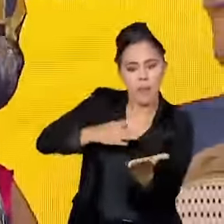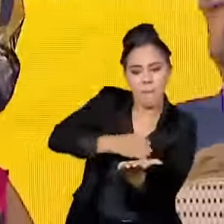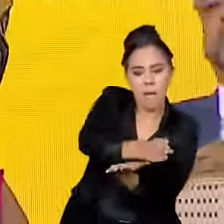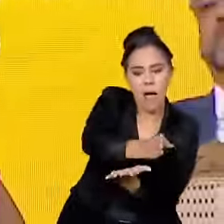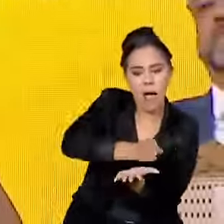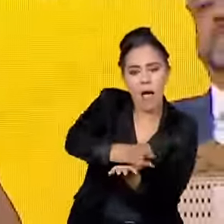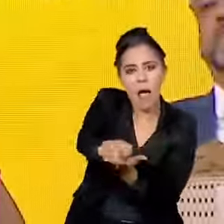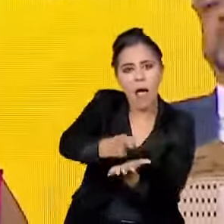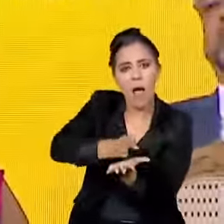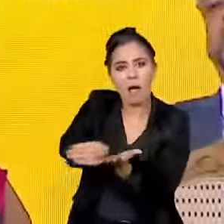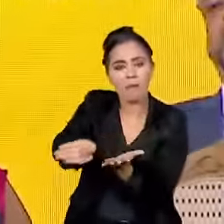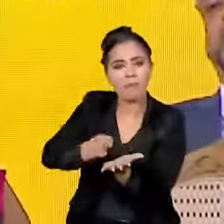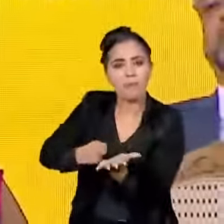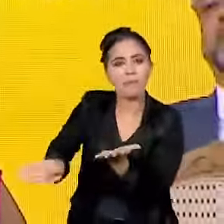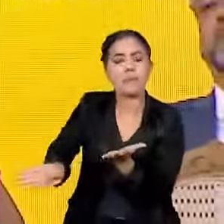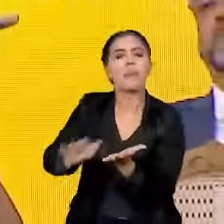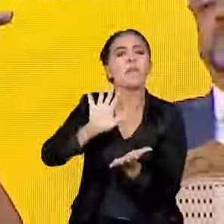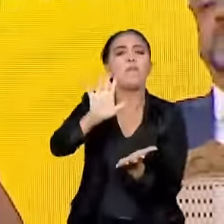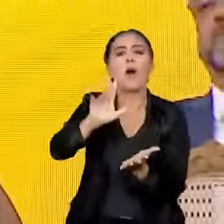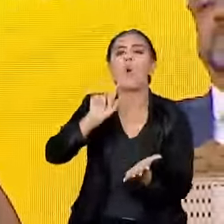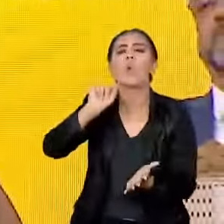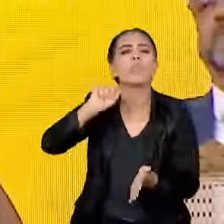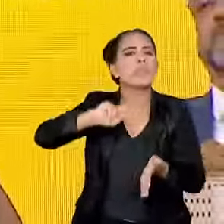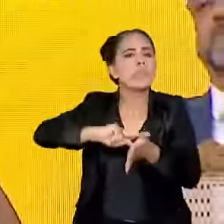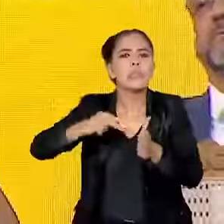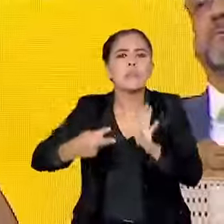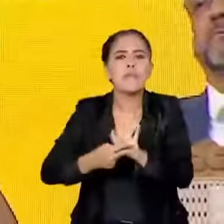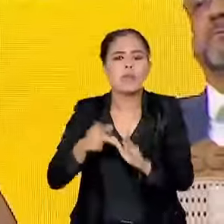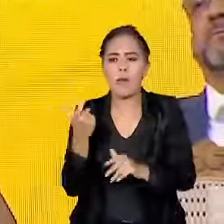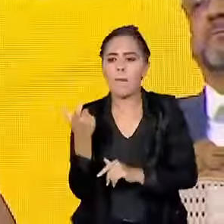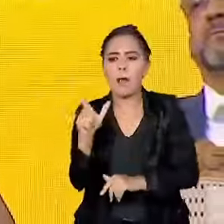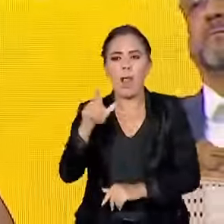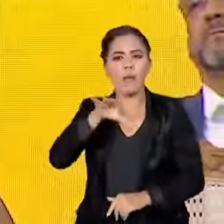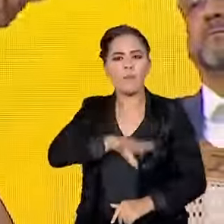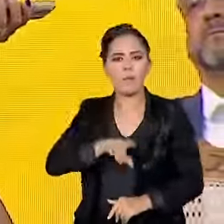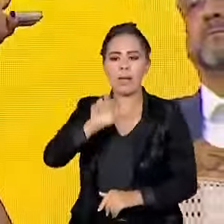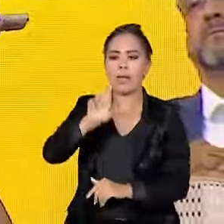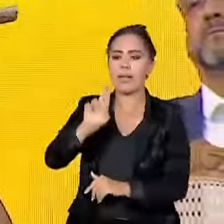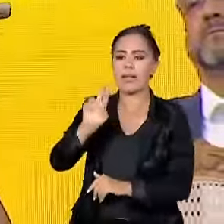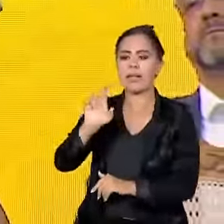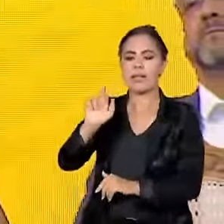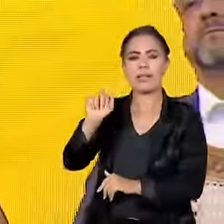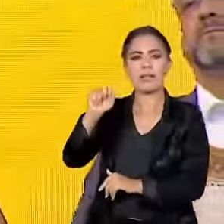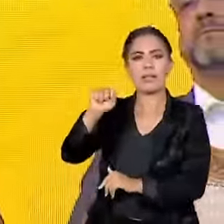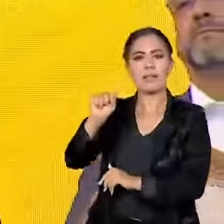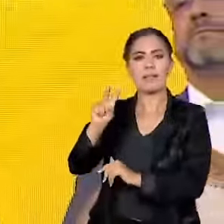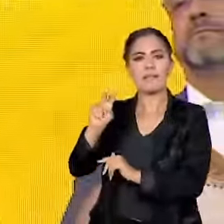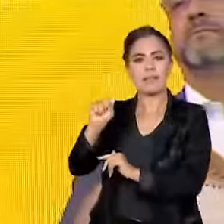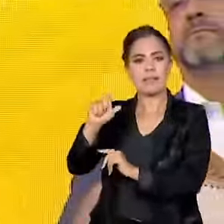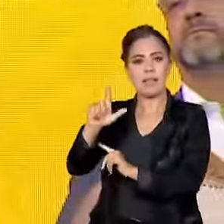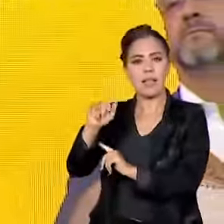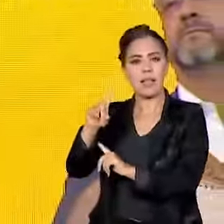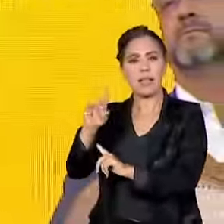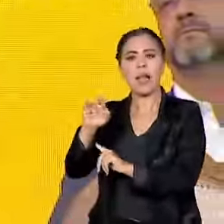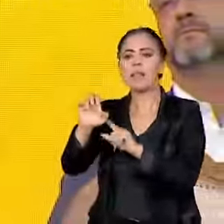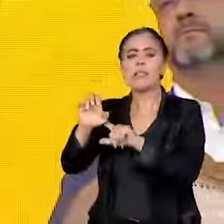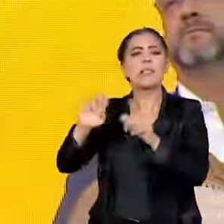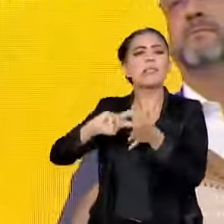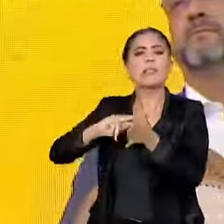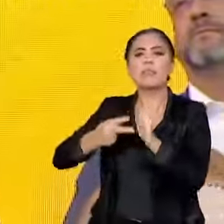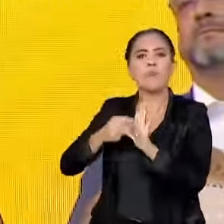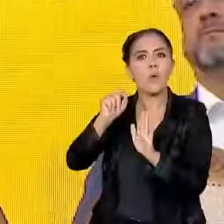a palavra transversalidade. O que que é a transversalidade? É a gente conseguir trabalhar em conjunto. Então, a gente ter